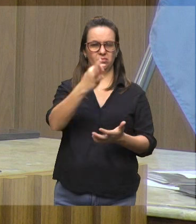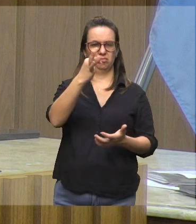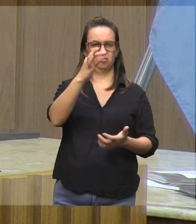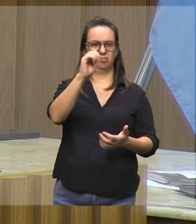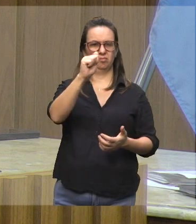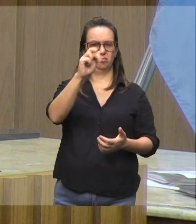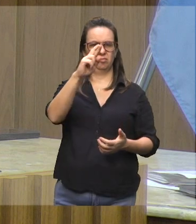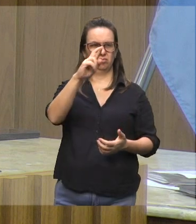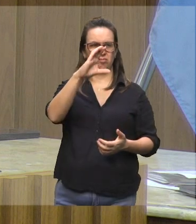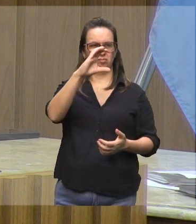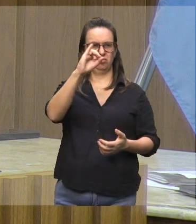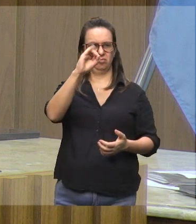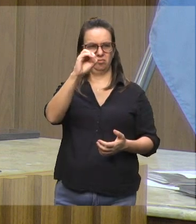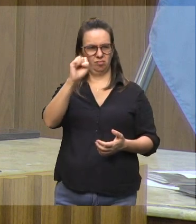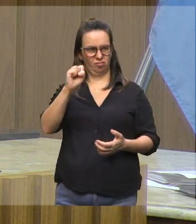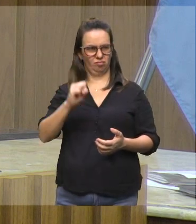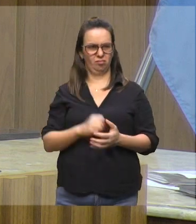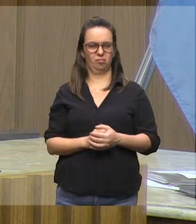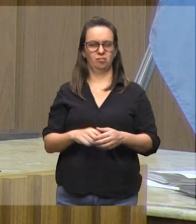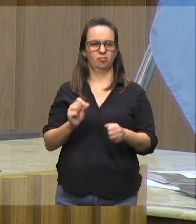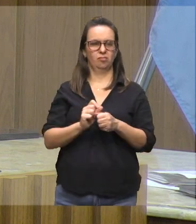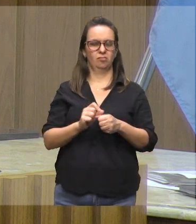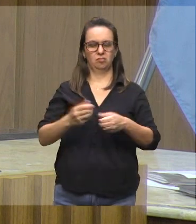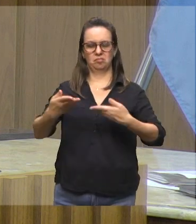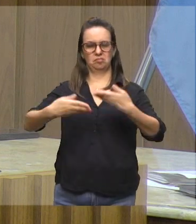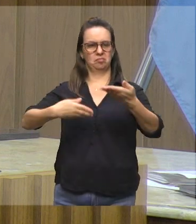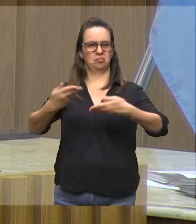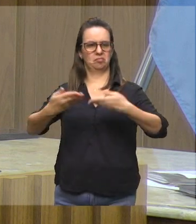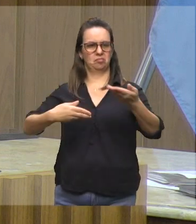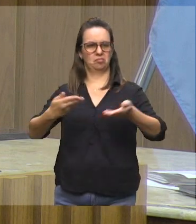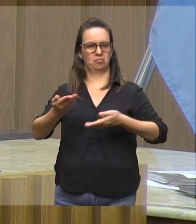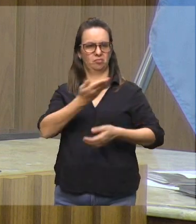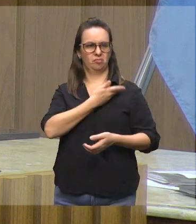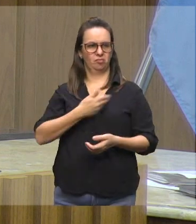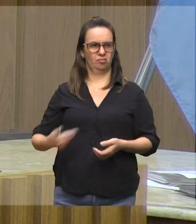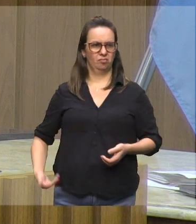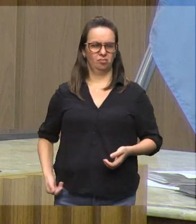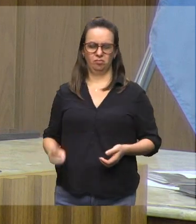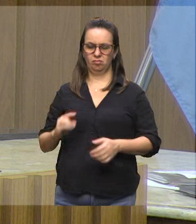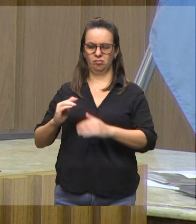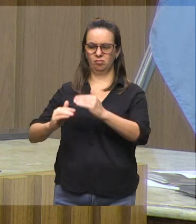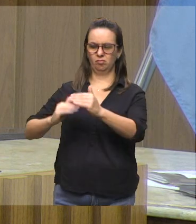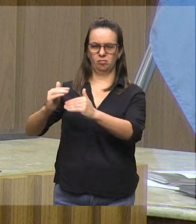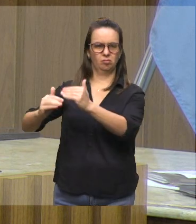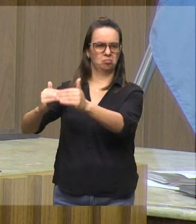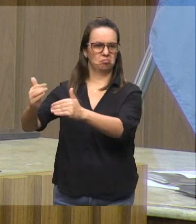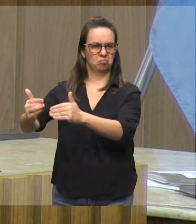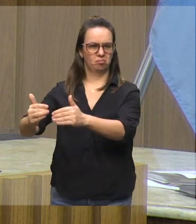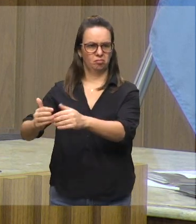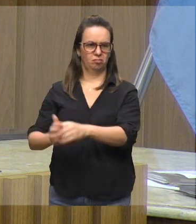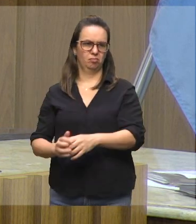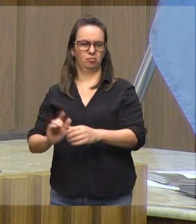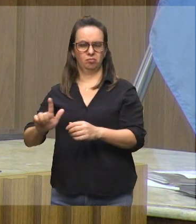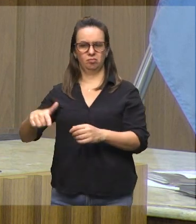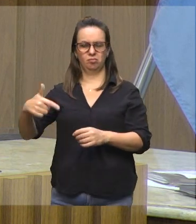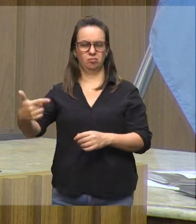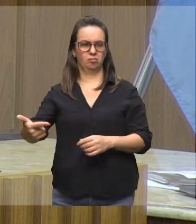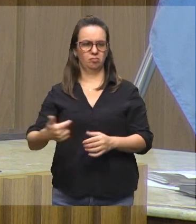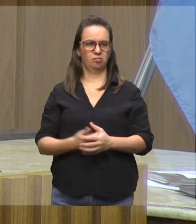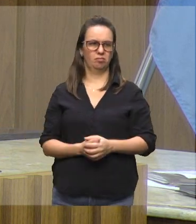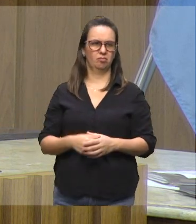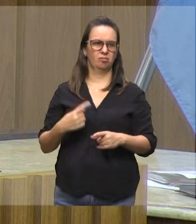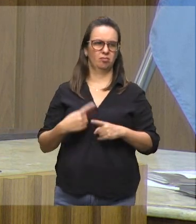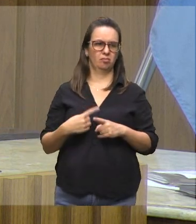um concurso público. Não dá para terceirizar um serviço, porque o serviço fica precário. A gente sabe que a terceirização de serviço público